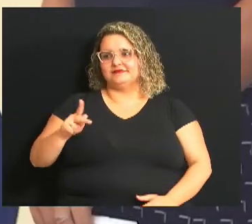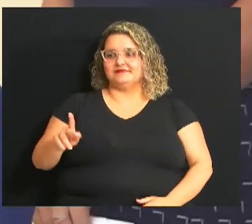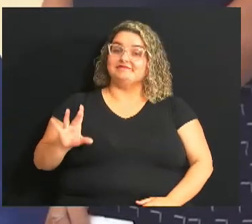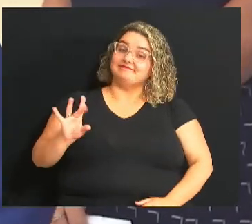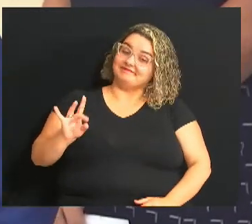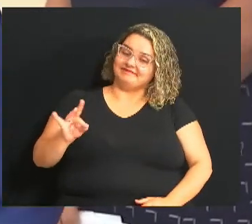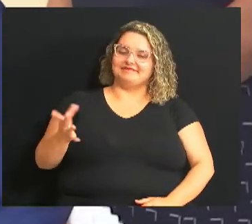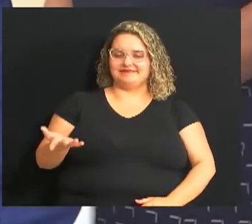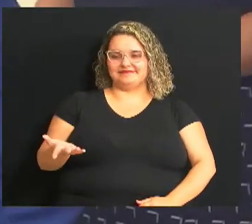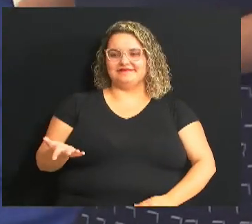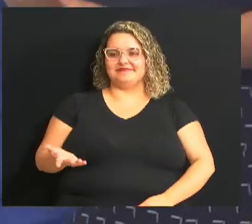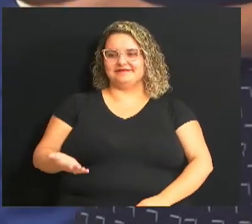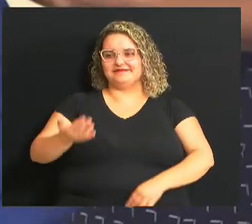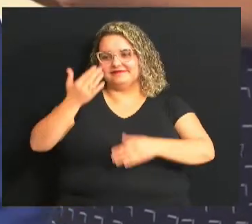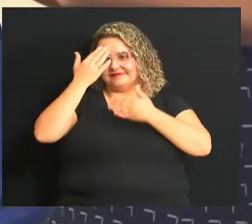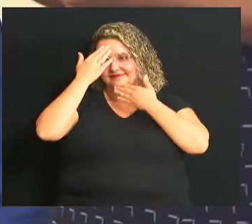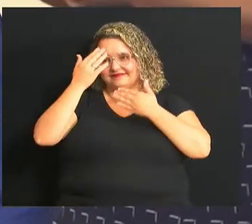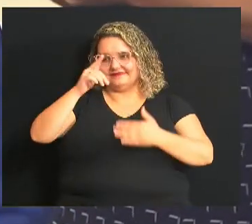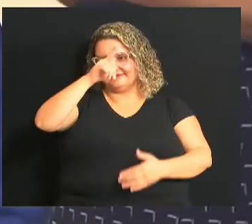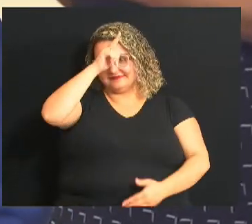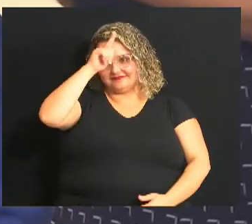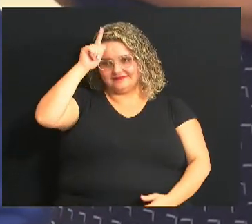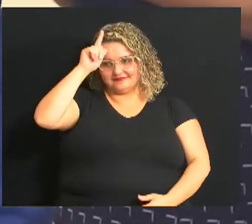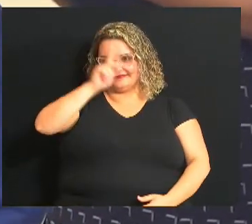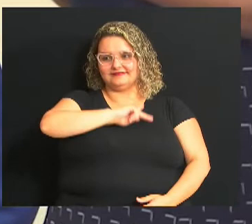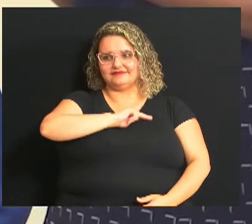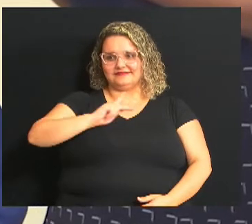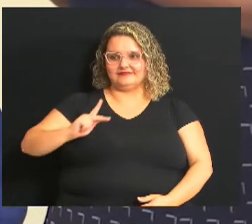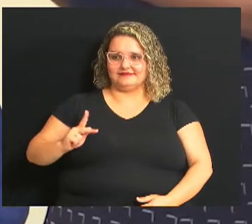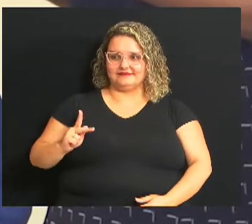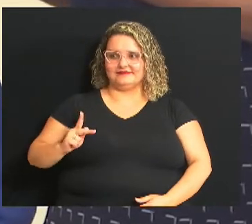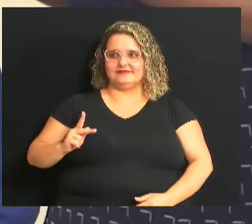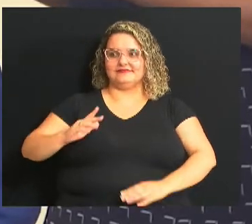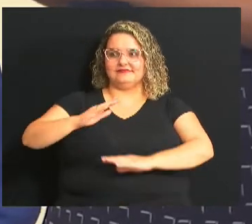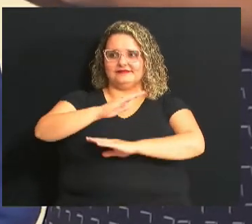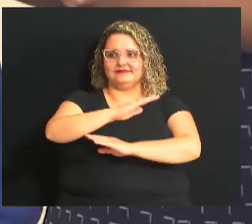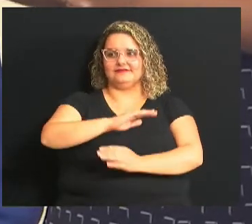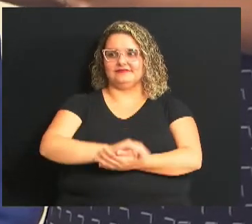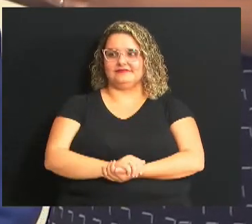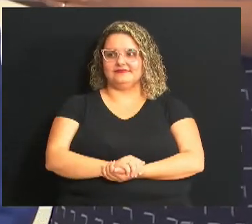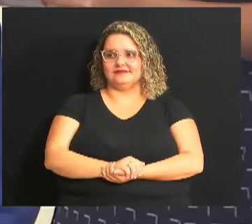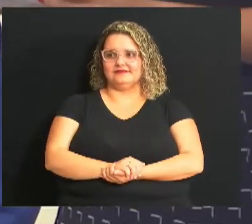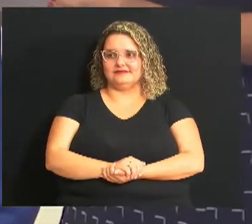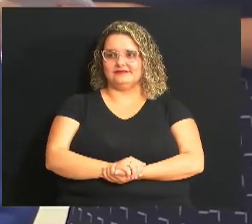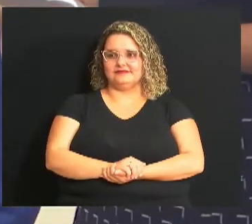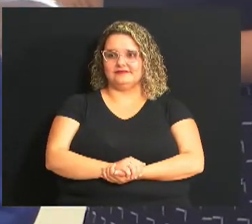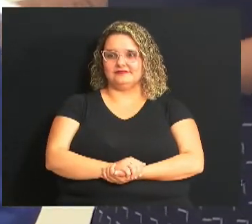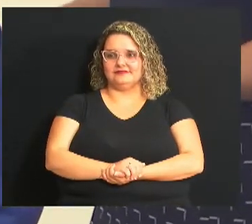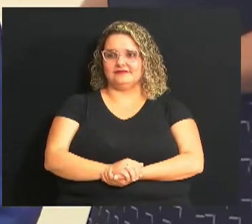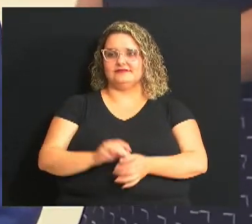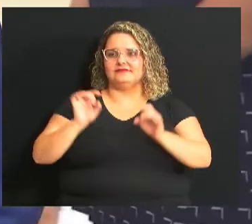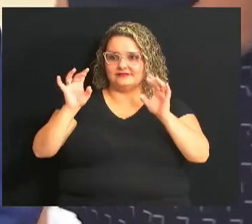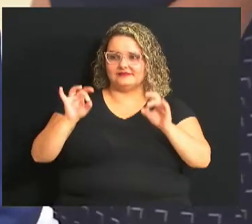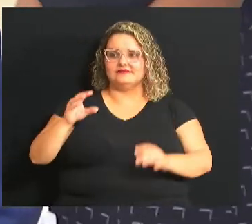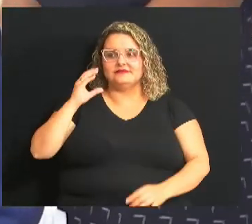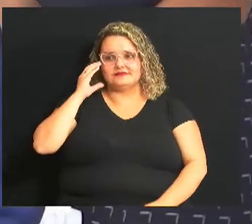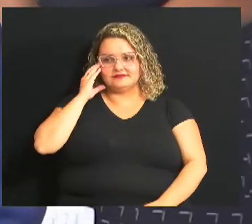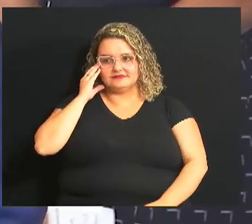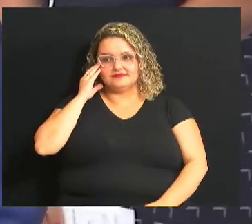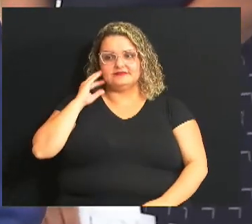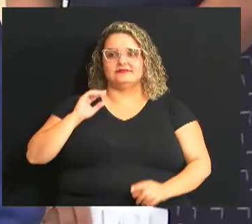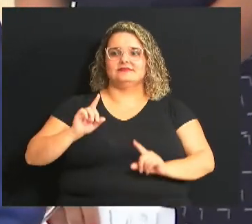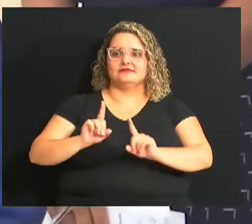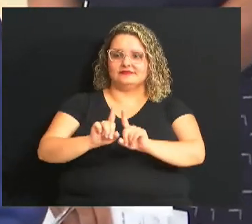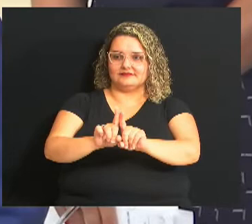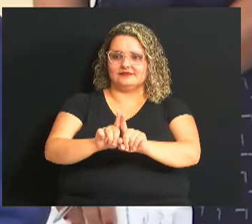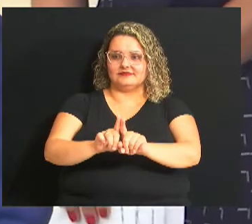Queria agradecer ao Gustavo Peta, aqui, presidente da Câmara, né, e em especial ao Cirilo, né, que é nosso parceiro das